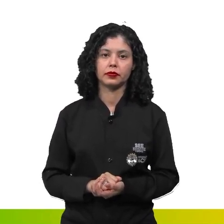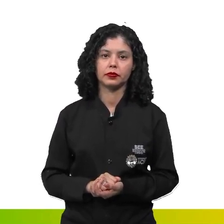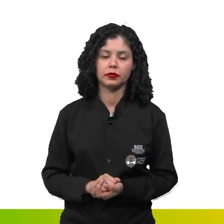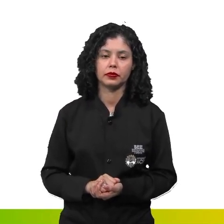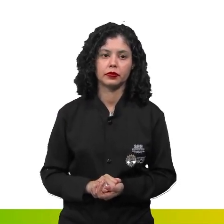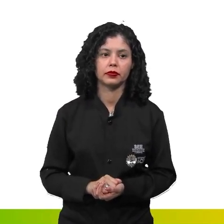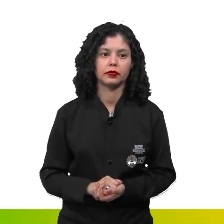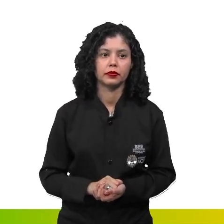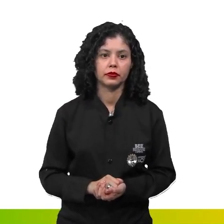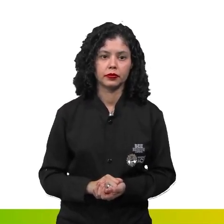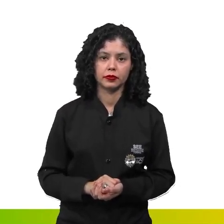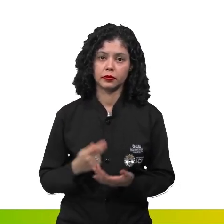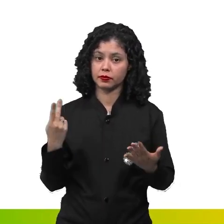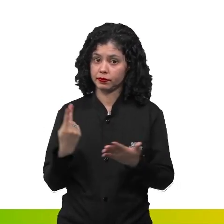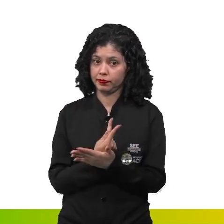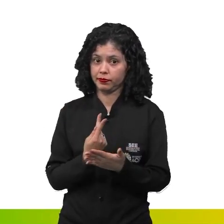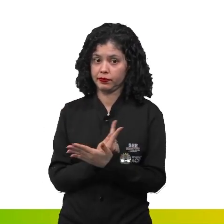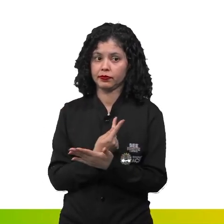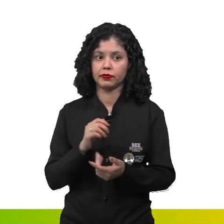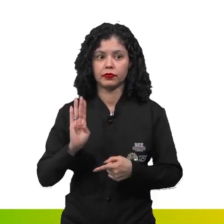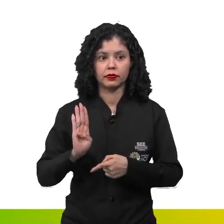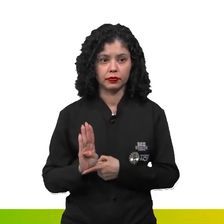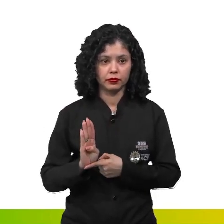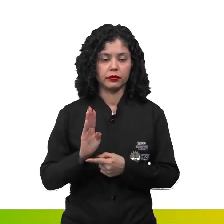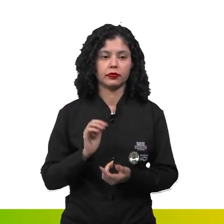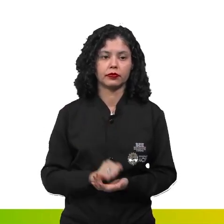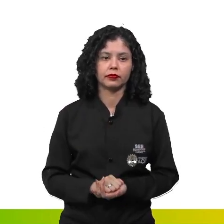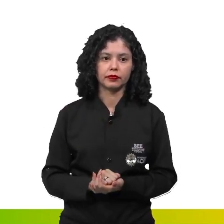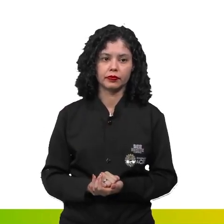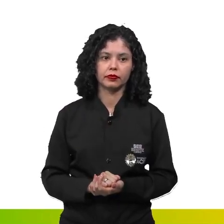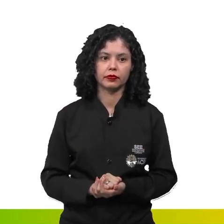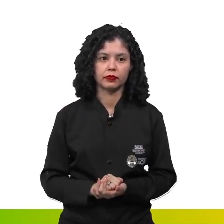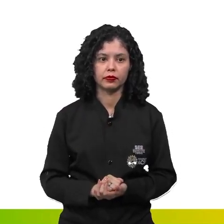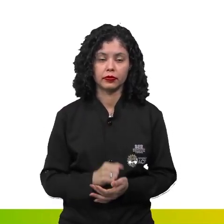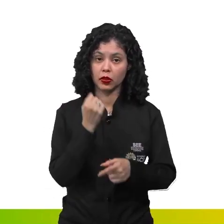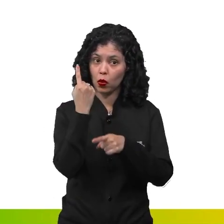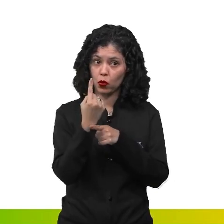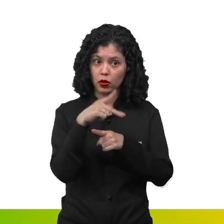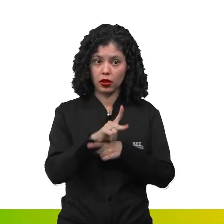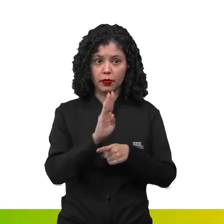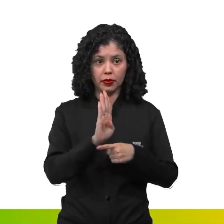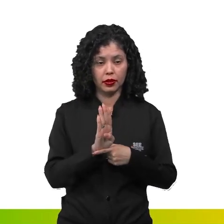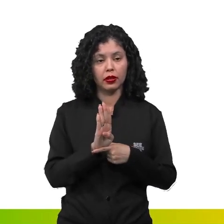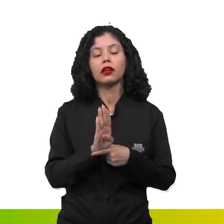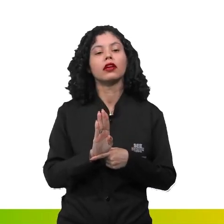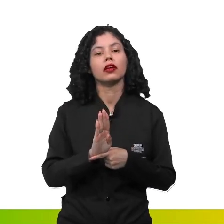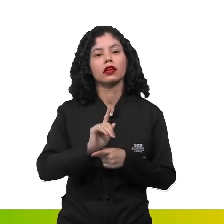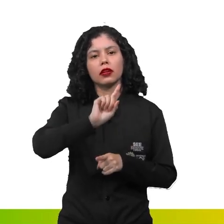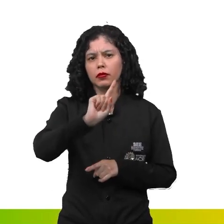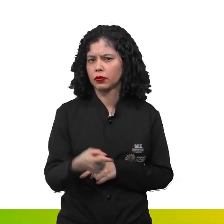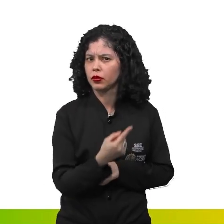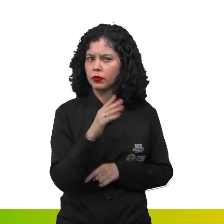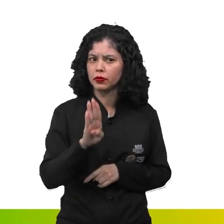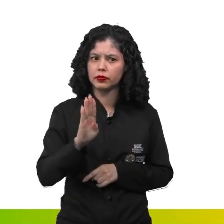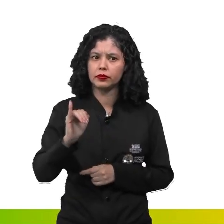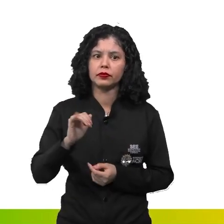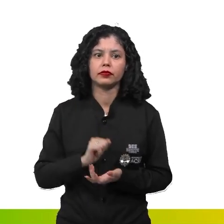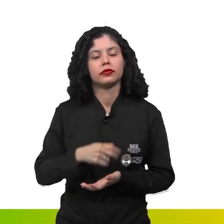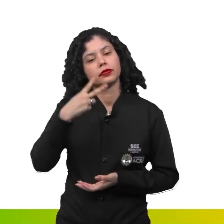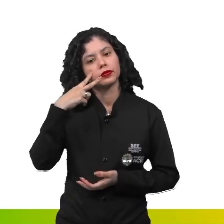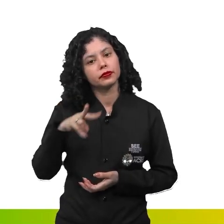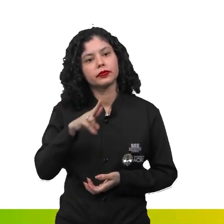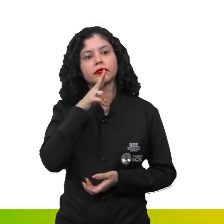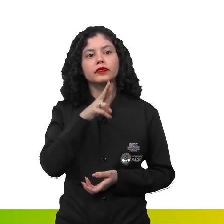então, letra A está incorreta. Letra B. 1 kilobyte é igual a 1000 bytes? Acabamos